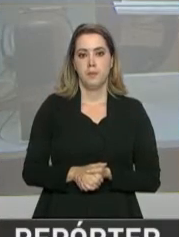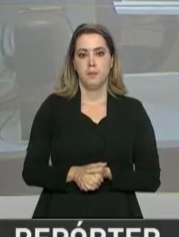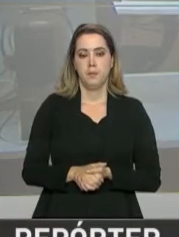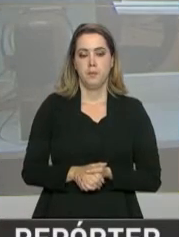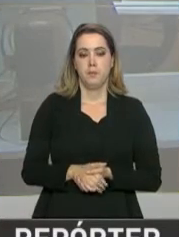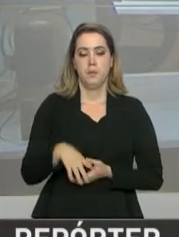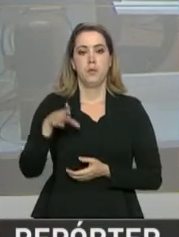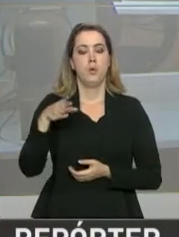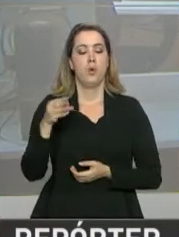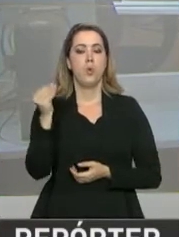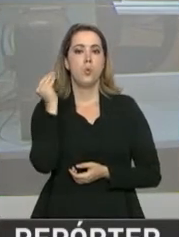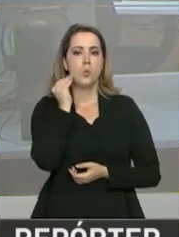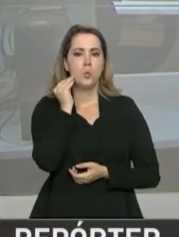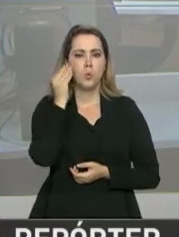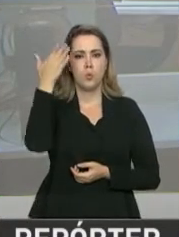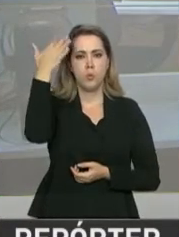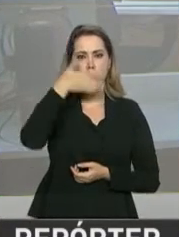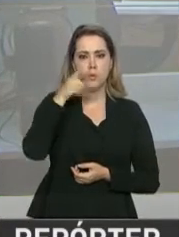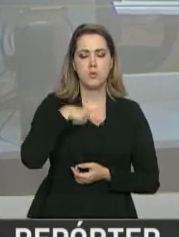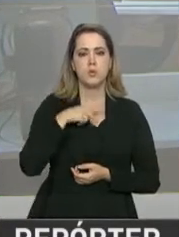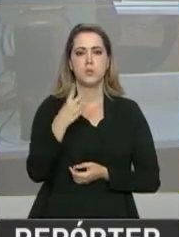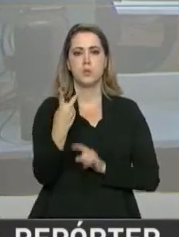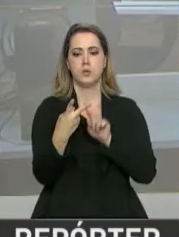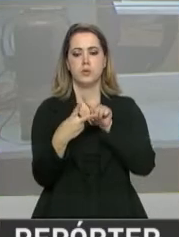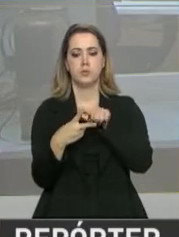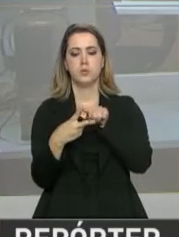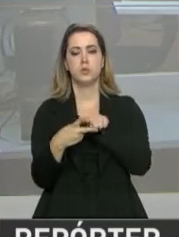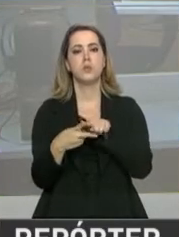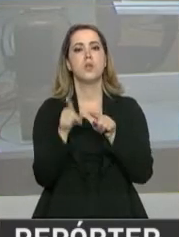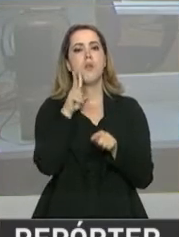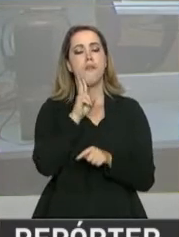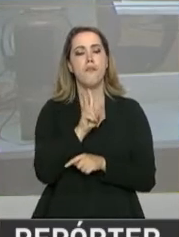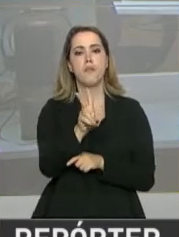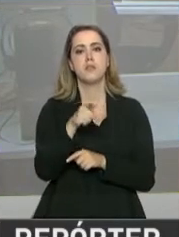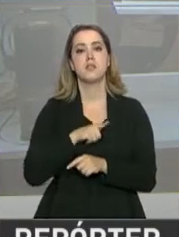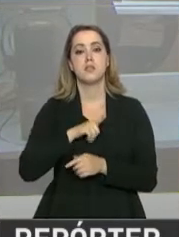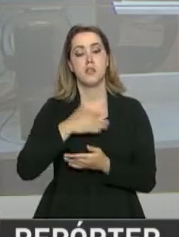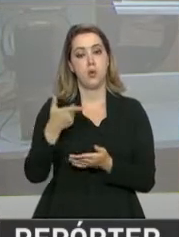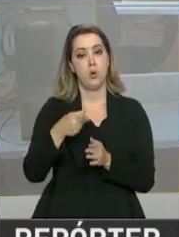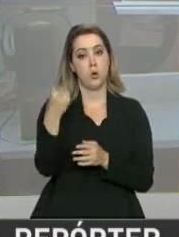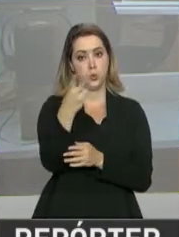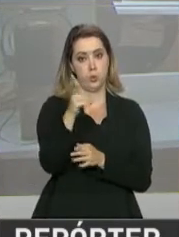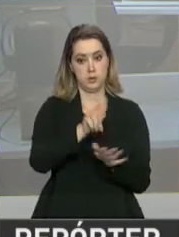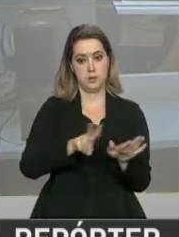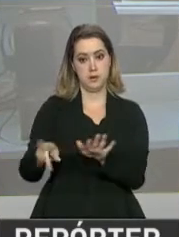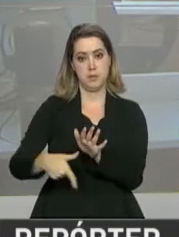tem duas tiras. A primeira identifica infecções recentes de até 2 semanas